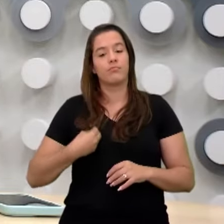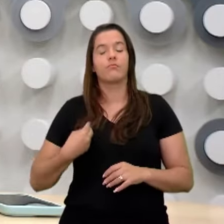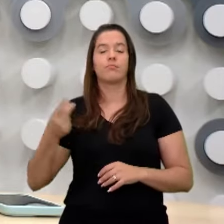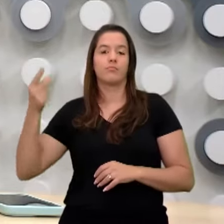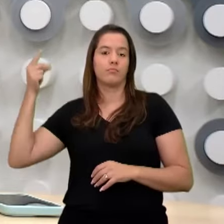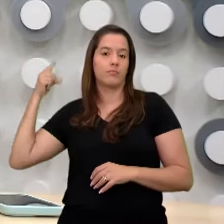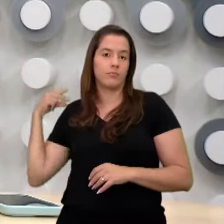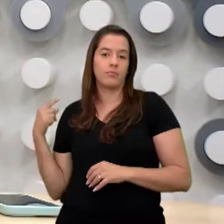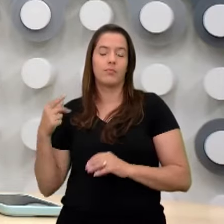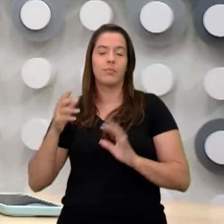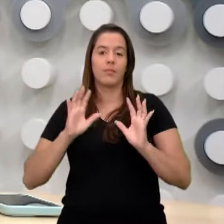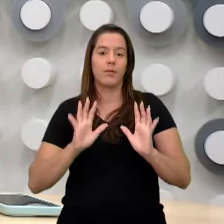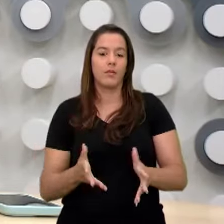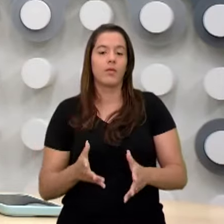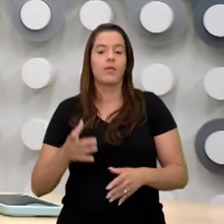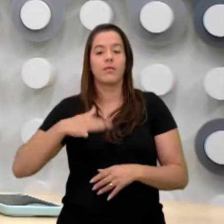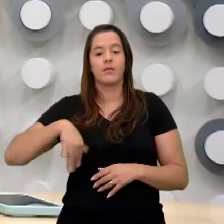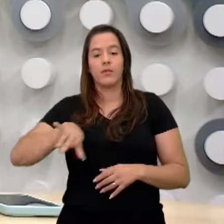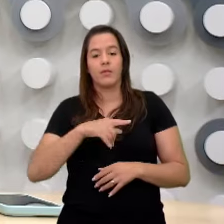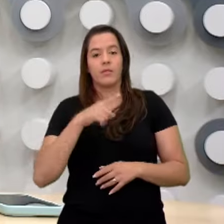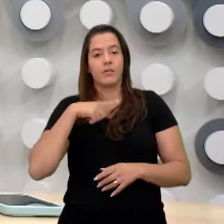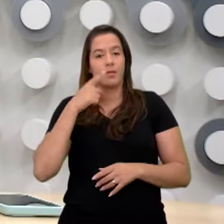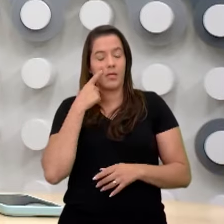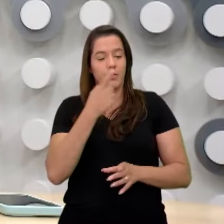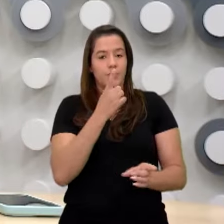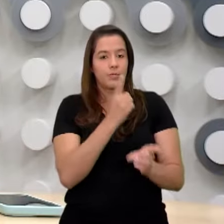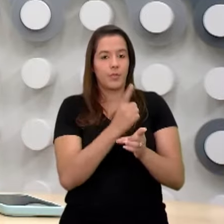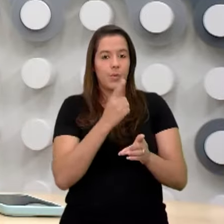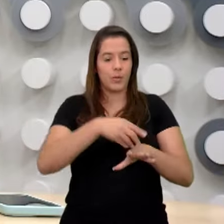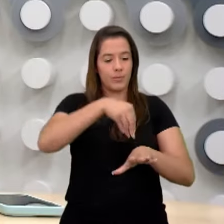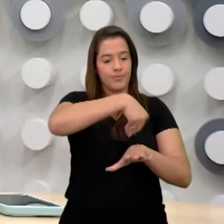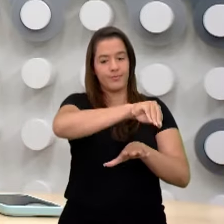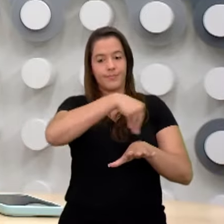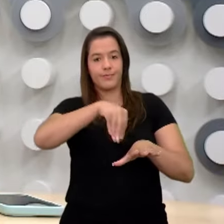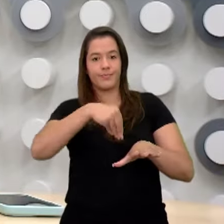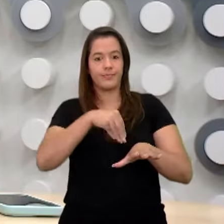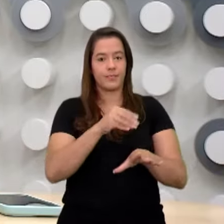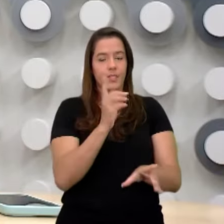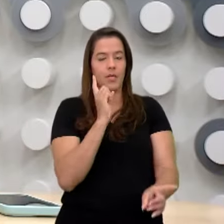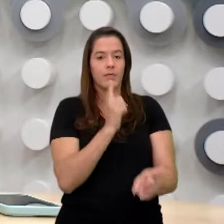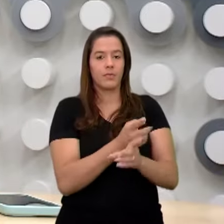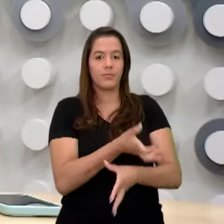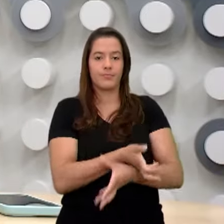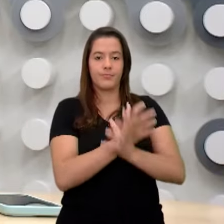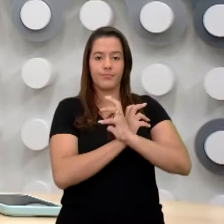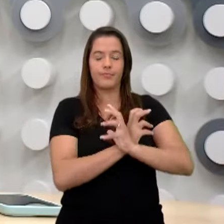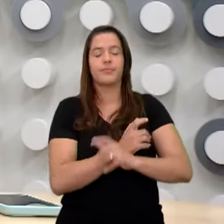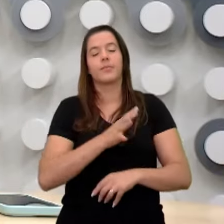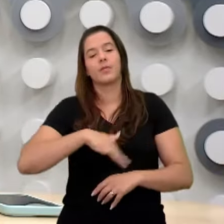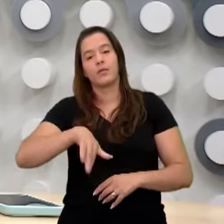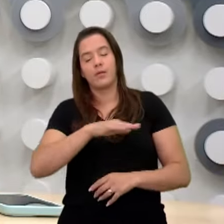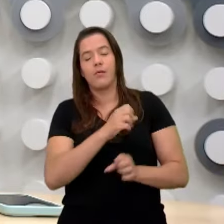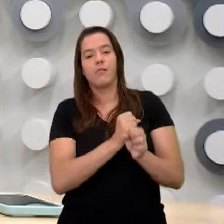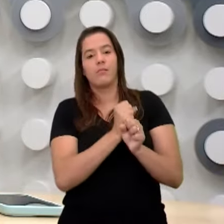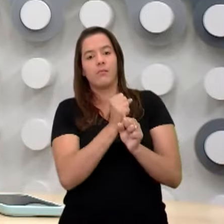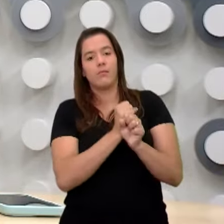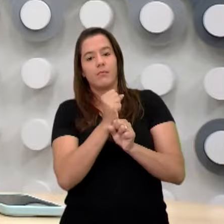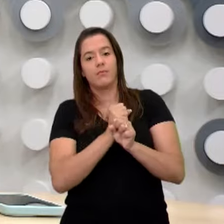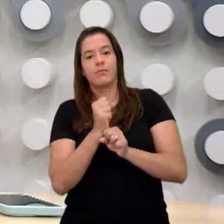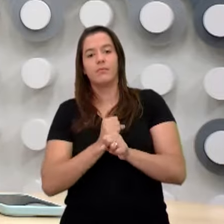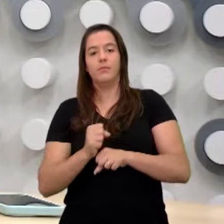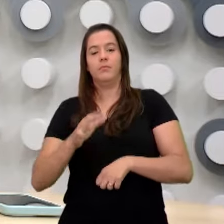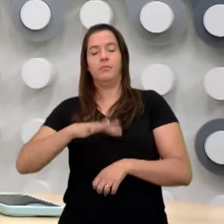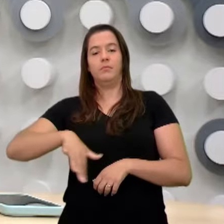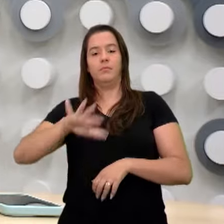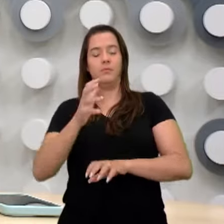né, isso ele viu através de fósseis, né, seres vivos que viveram em vários continentes, né, e também, né, tanto vegetal